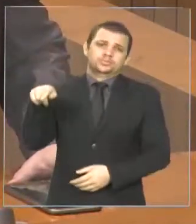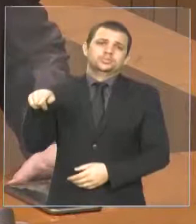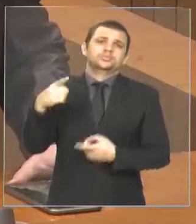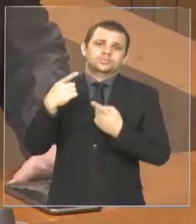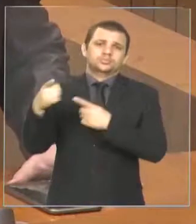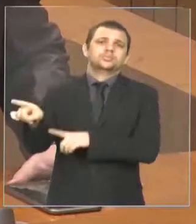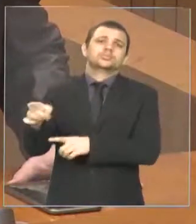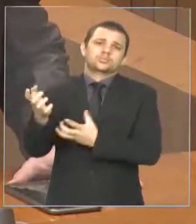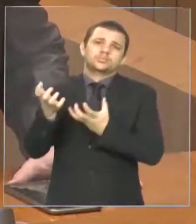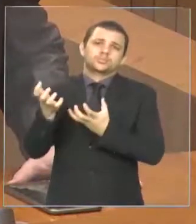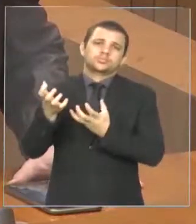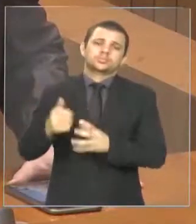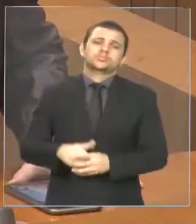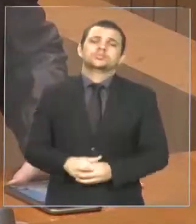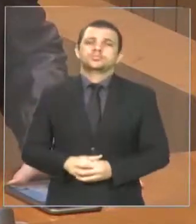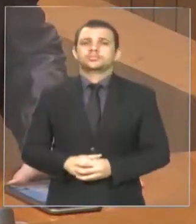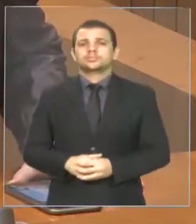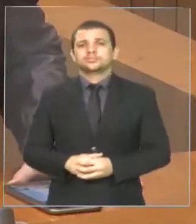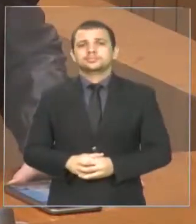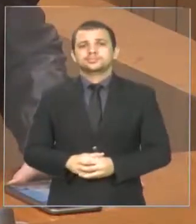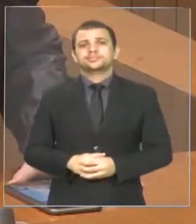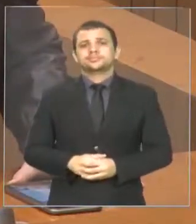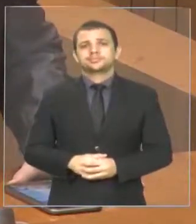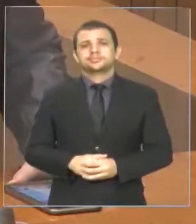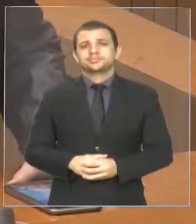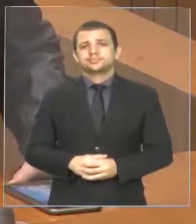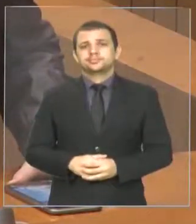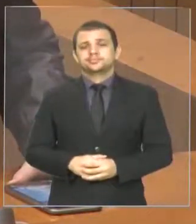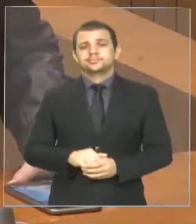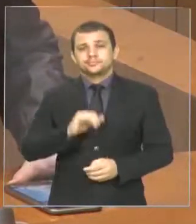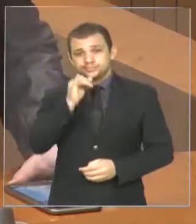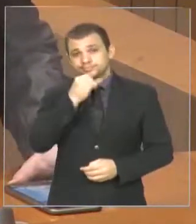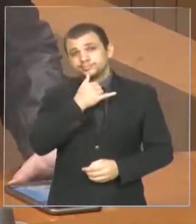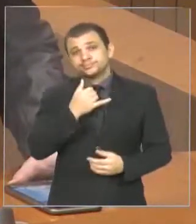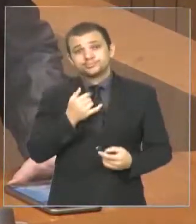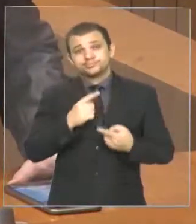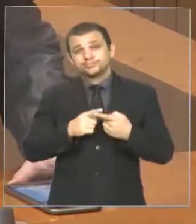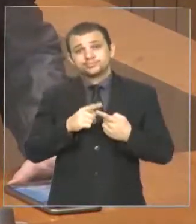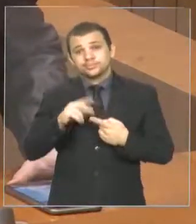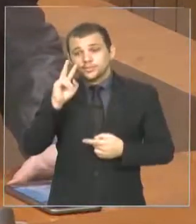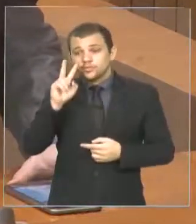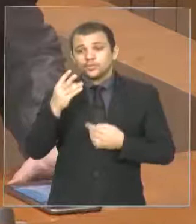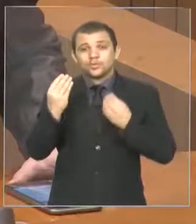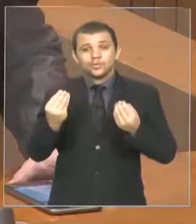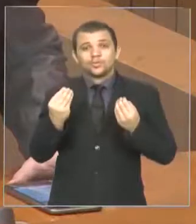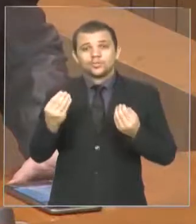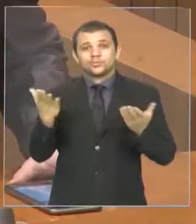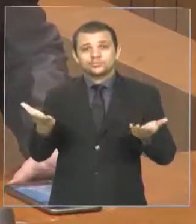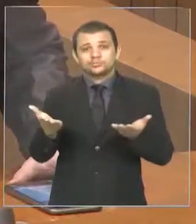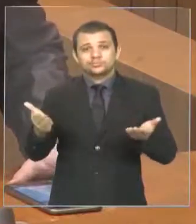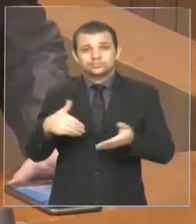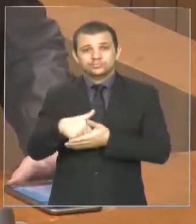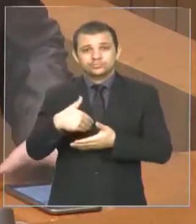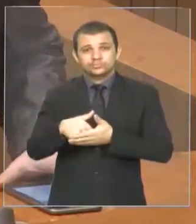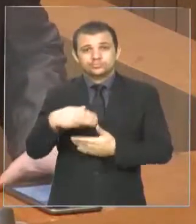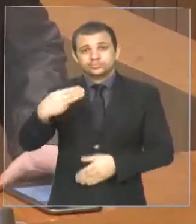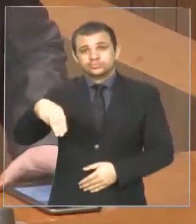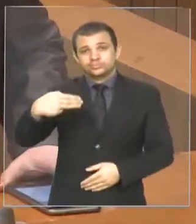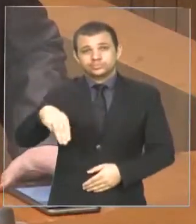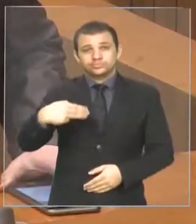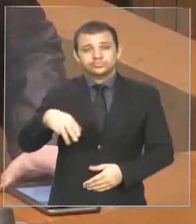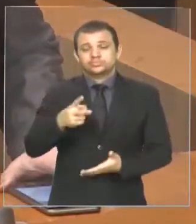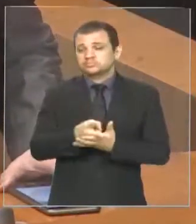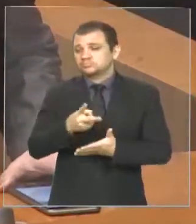a final do campeonato. É triste ver o futebol maranhense ainda com este tipo de